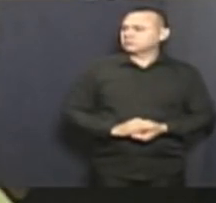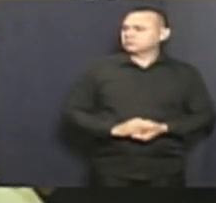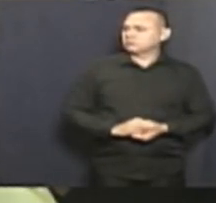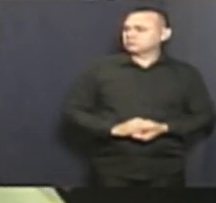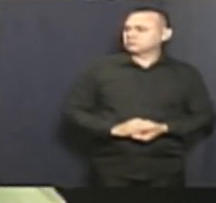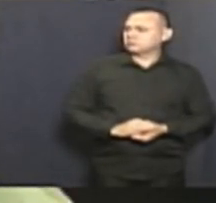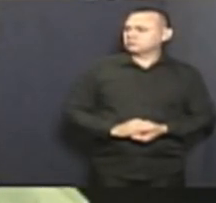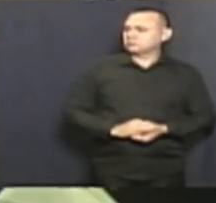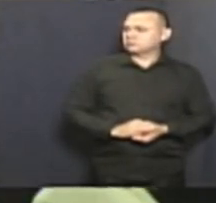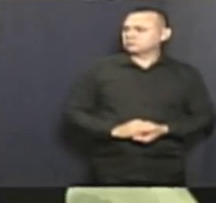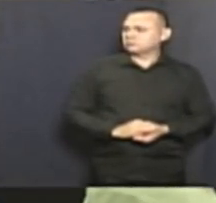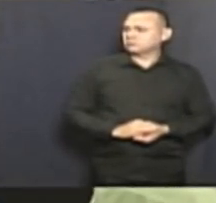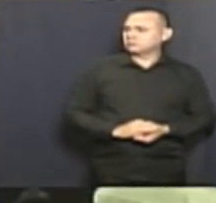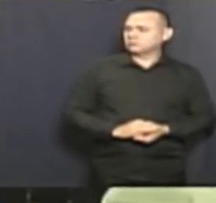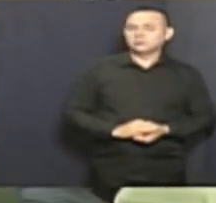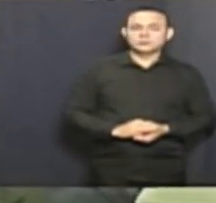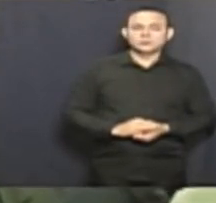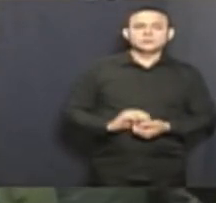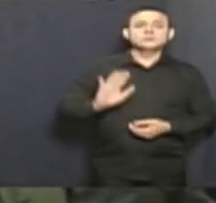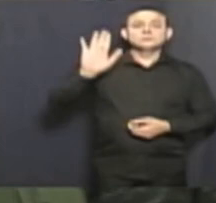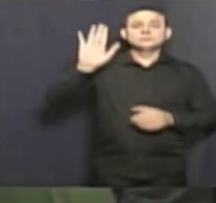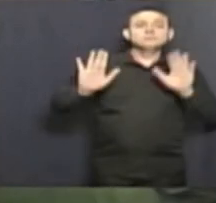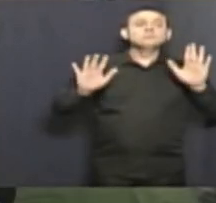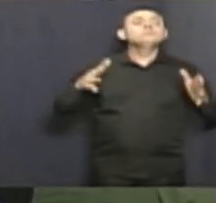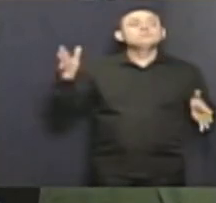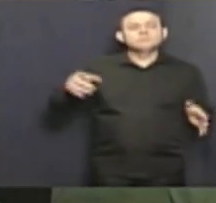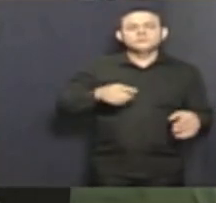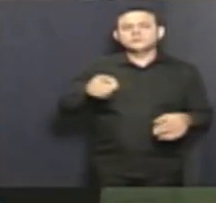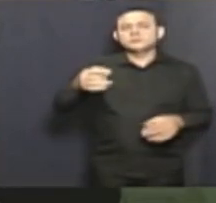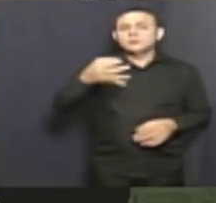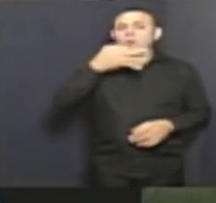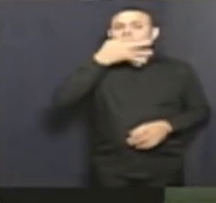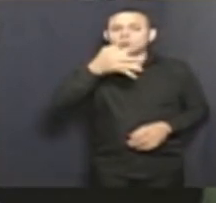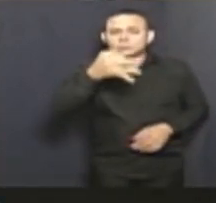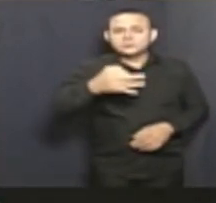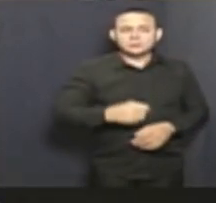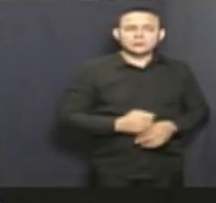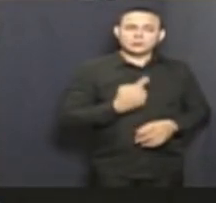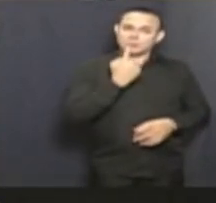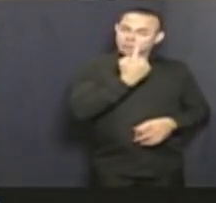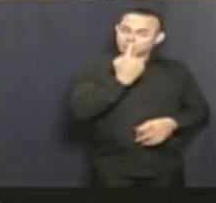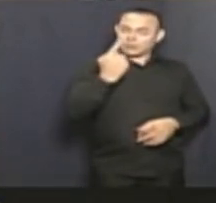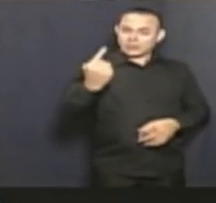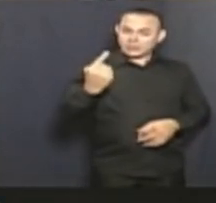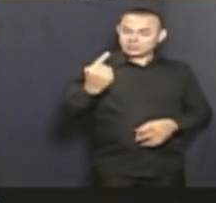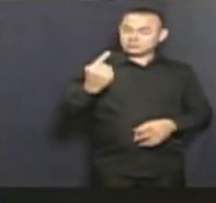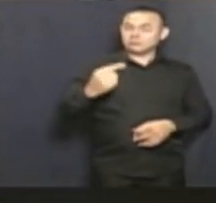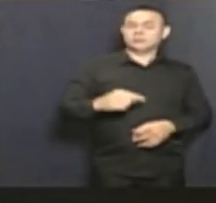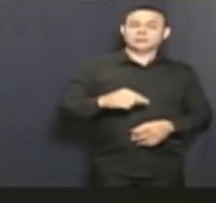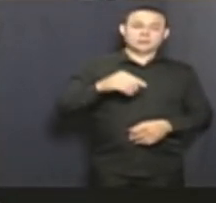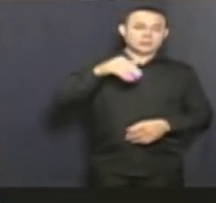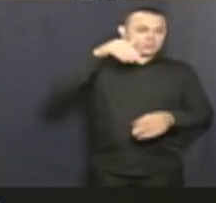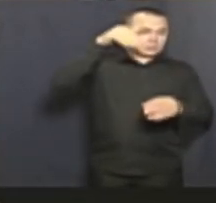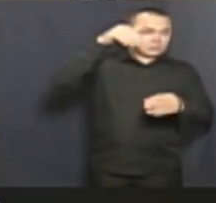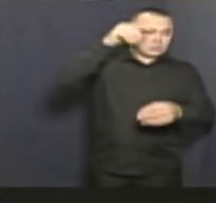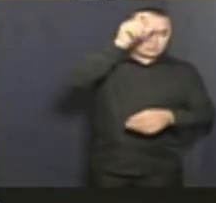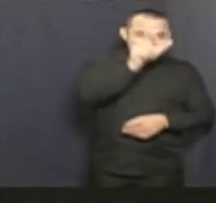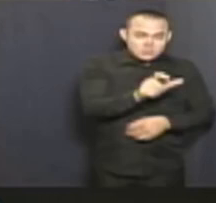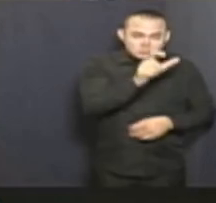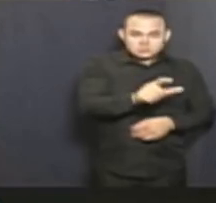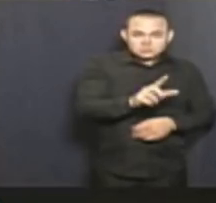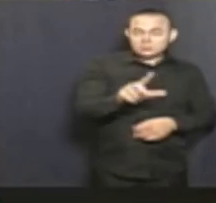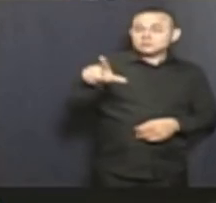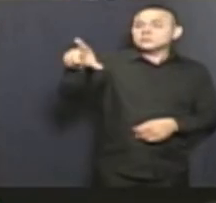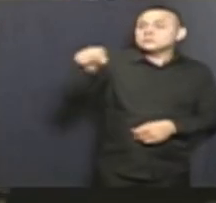candidatos e os senhores concordam com a opção de que cada candidato escolha para quem vai fazer a sua pergunta